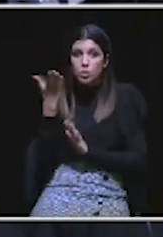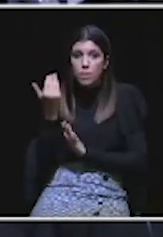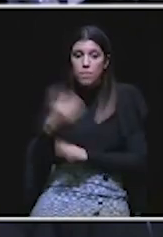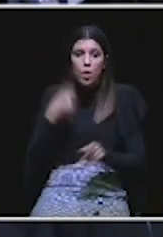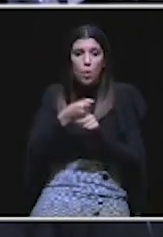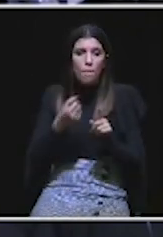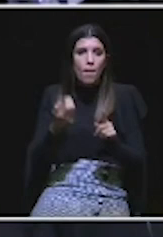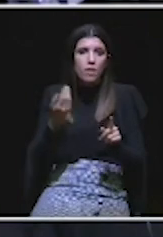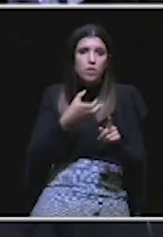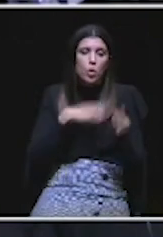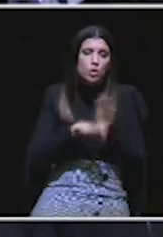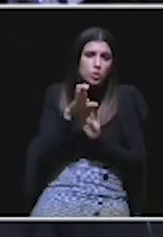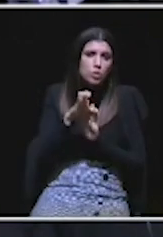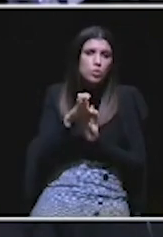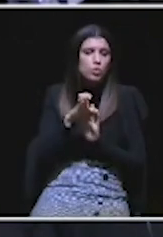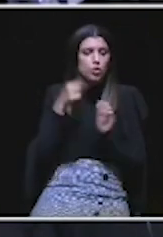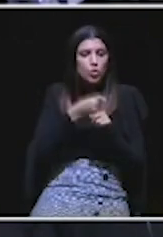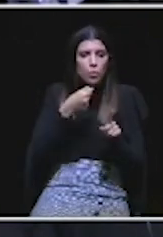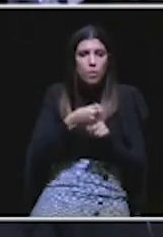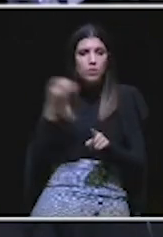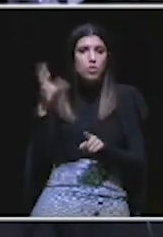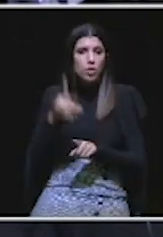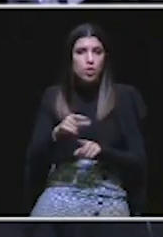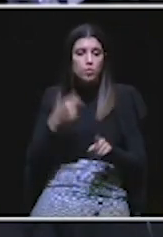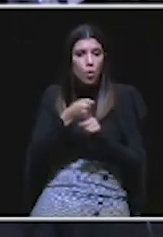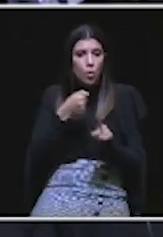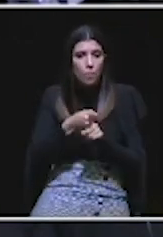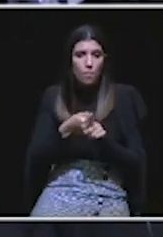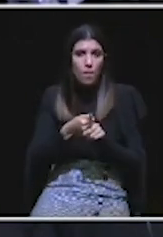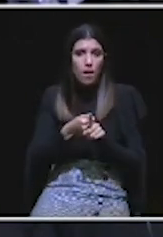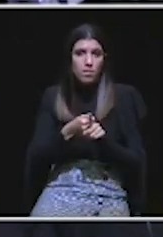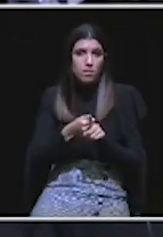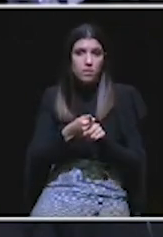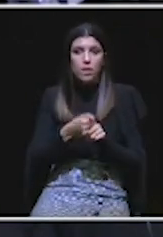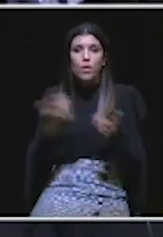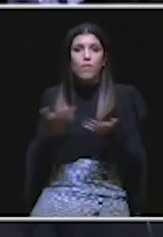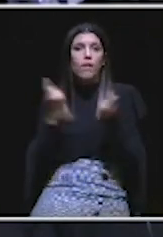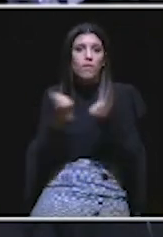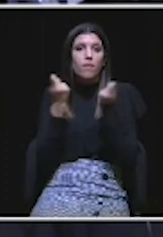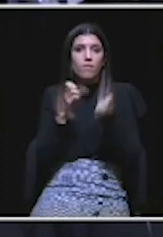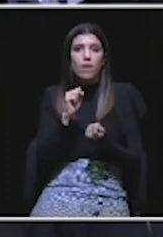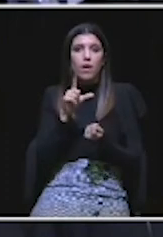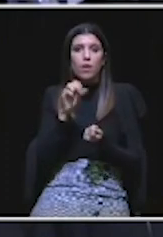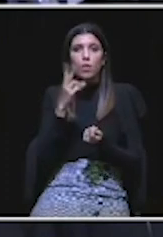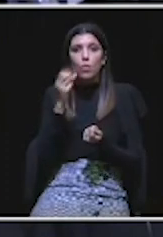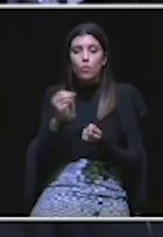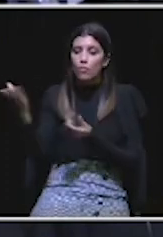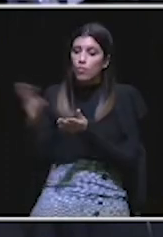uma responsabilidade. Lisboa não combate este flagelo da precariedade a promover unicórnios como a Glovo, que acolheu na sua